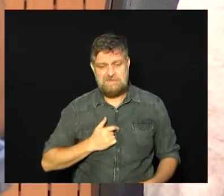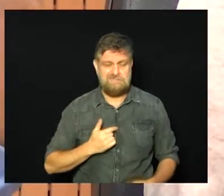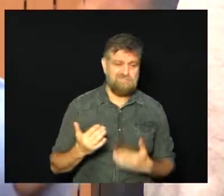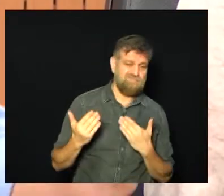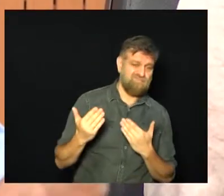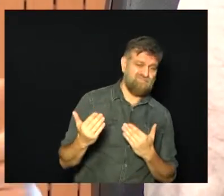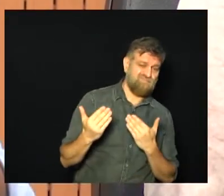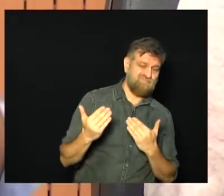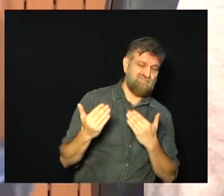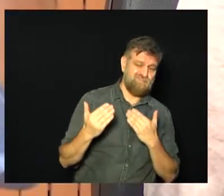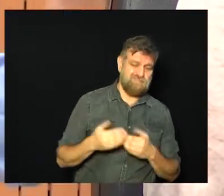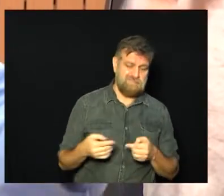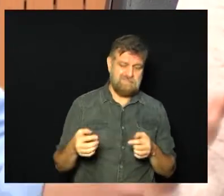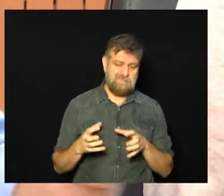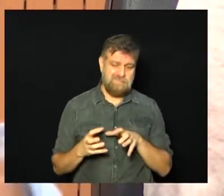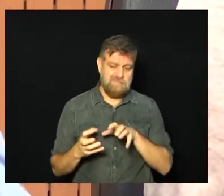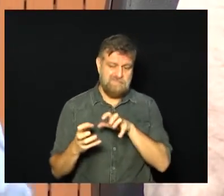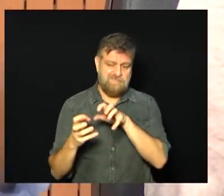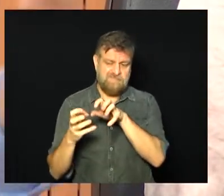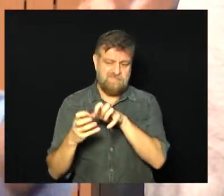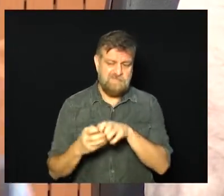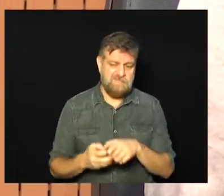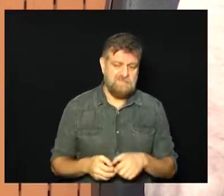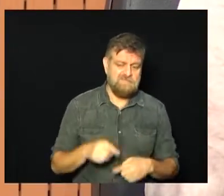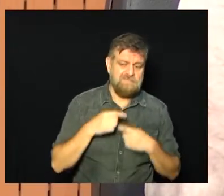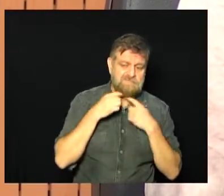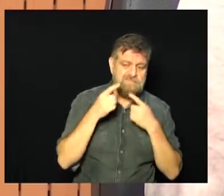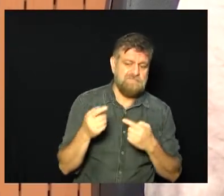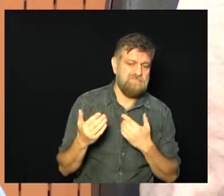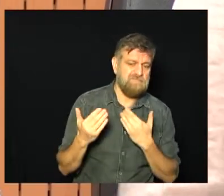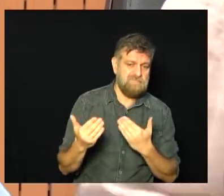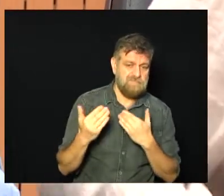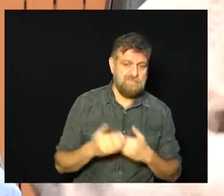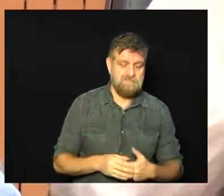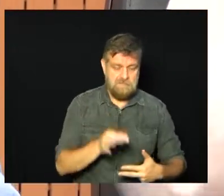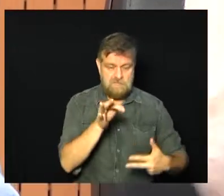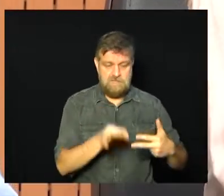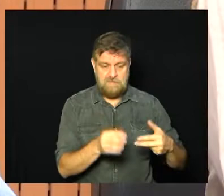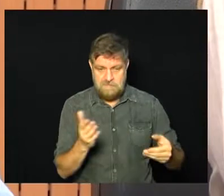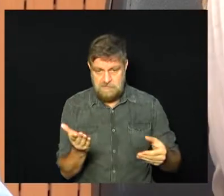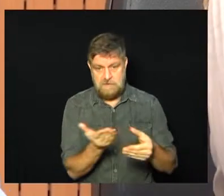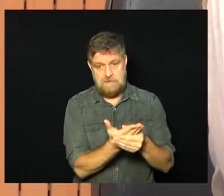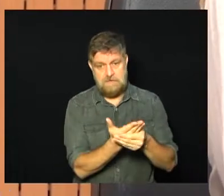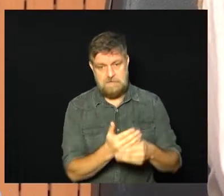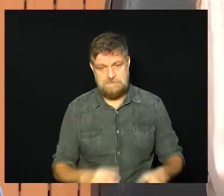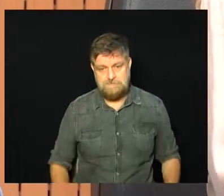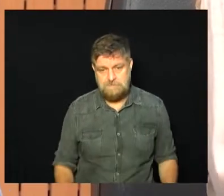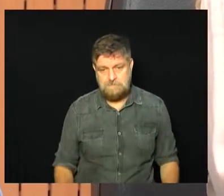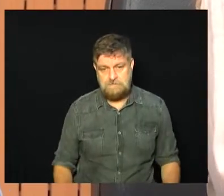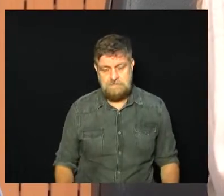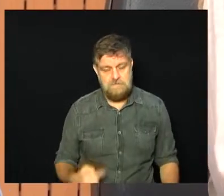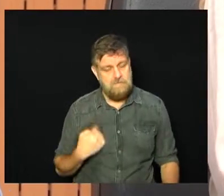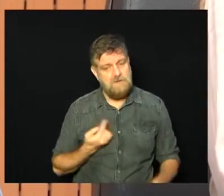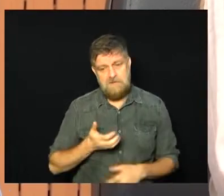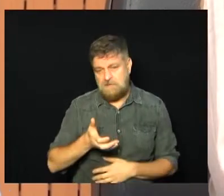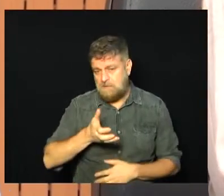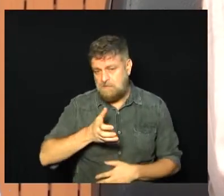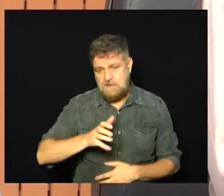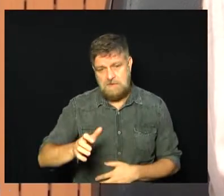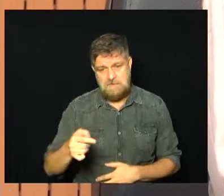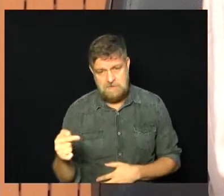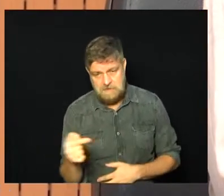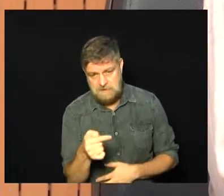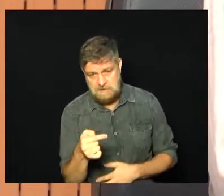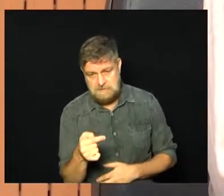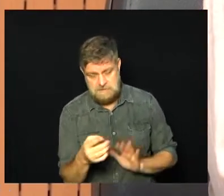desconfiança, contrariedade, questionamento e até ação na justiça. E nós não queríamos que esse instrumento, que